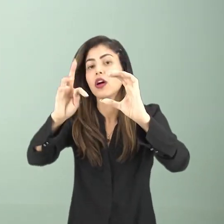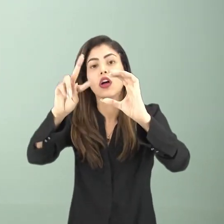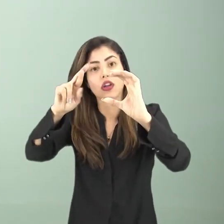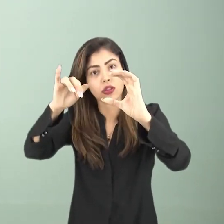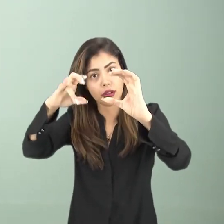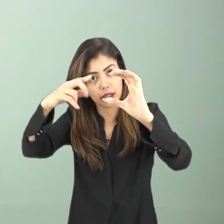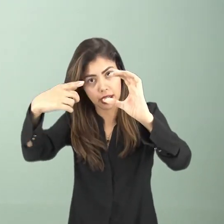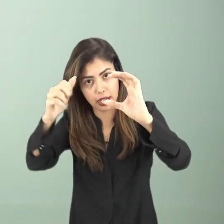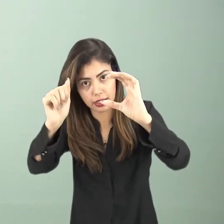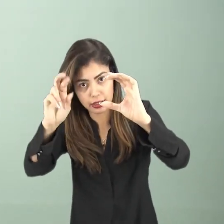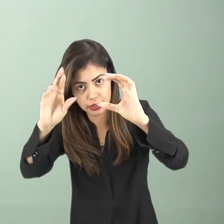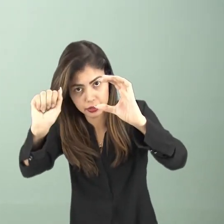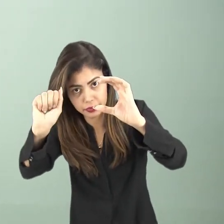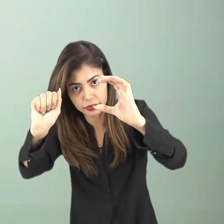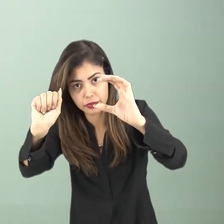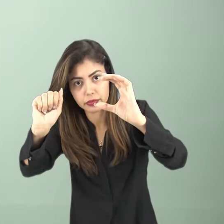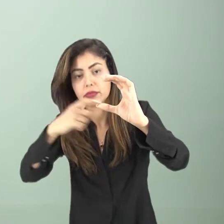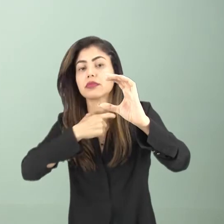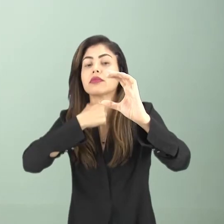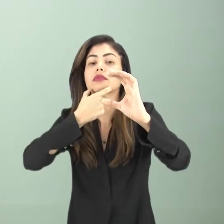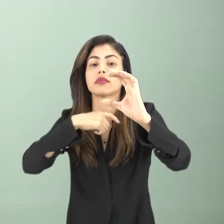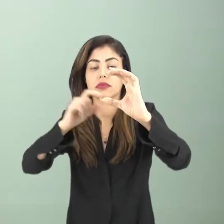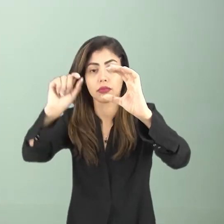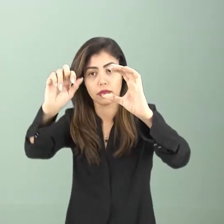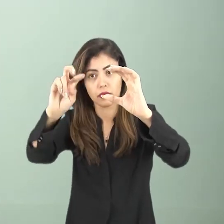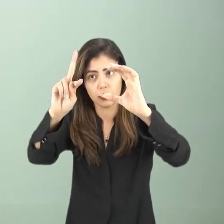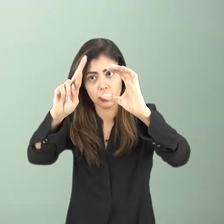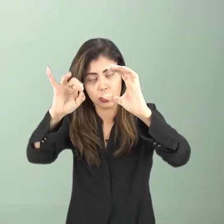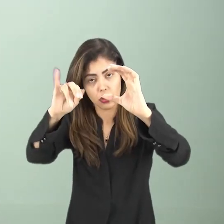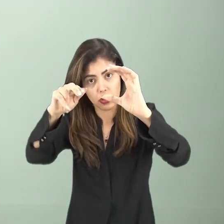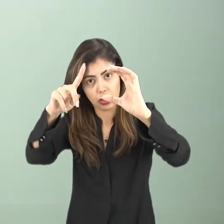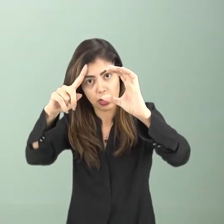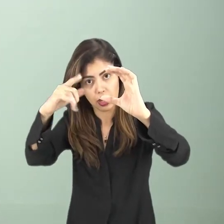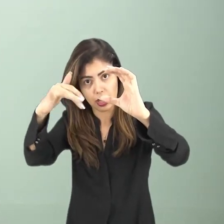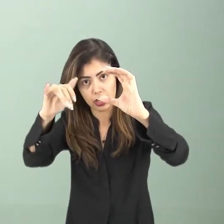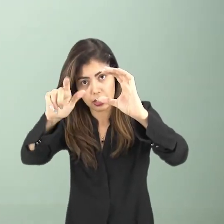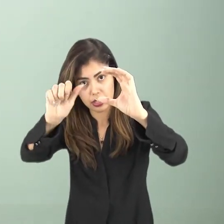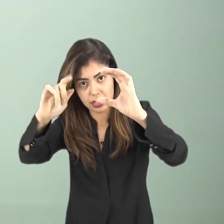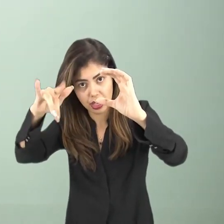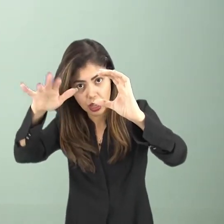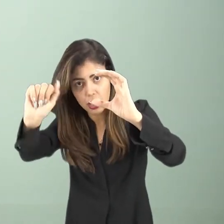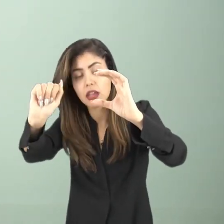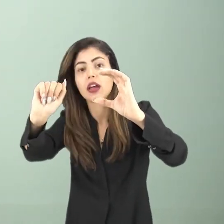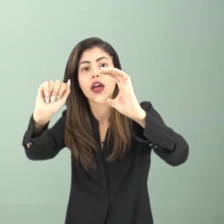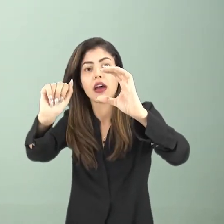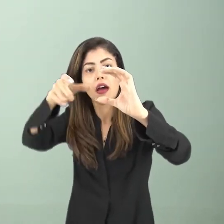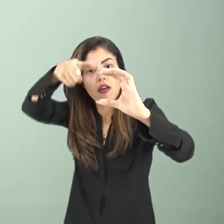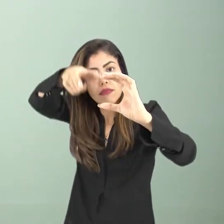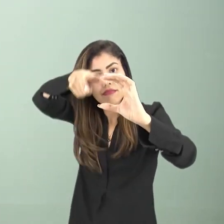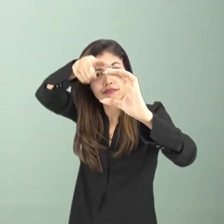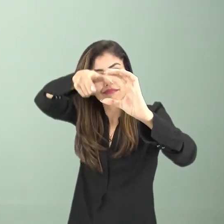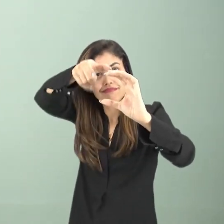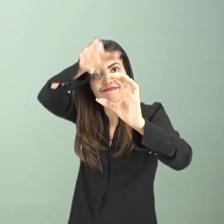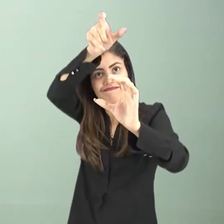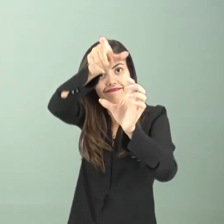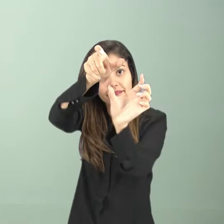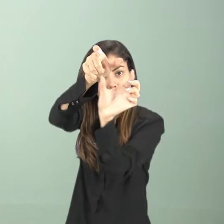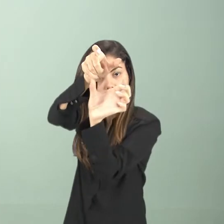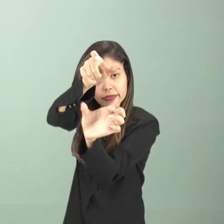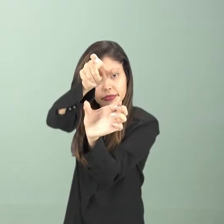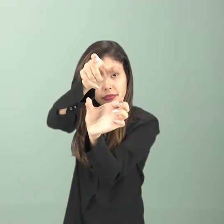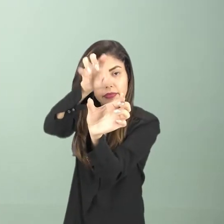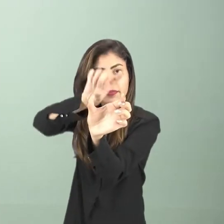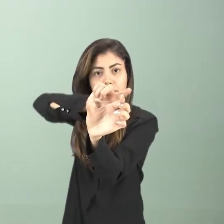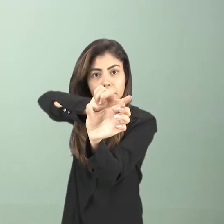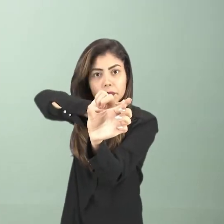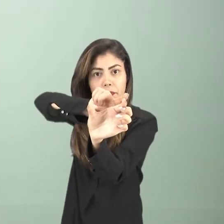né, relacionadas aqui ao pescoço, torácica, as vértebras que ficam na região ali do